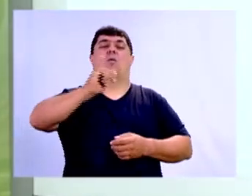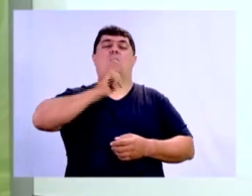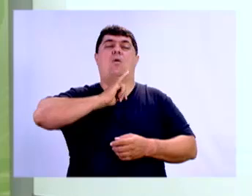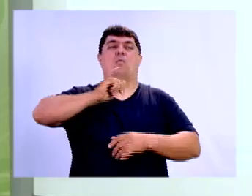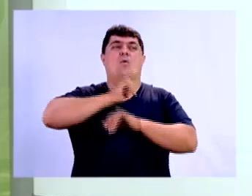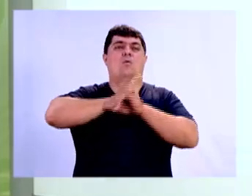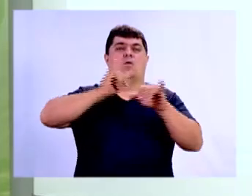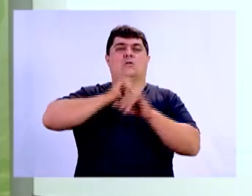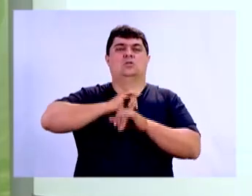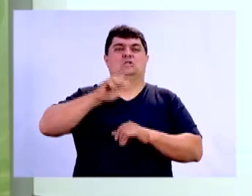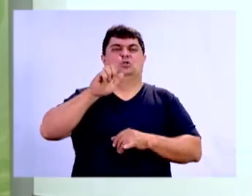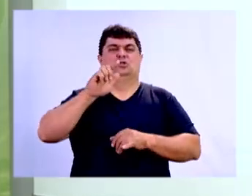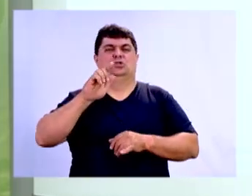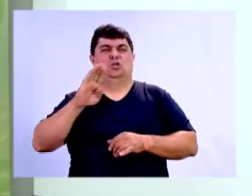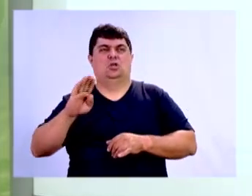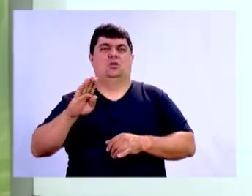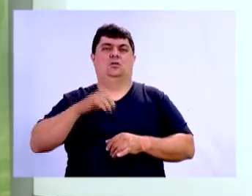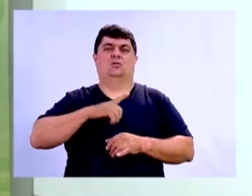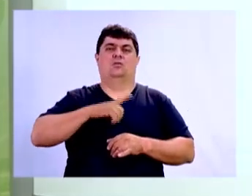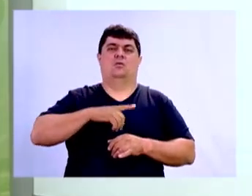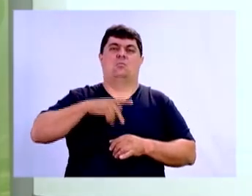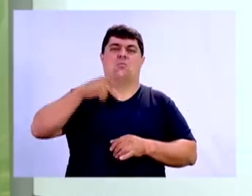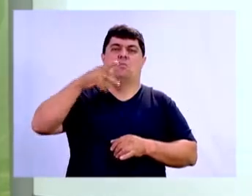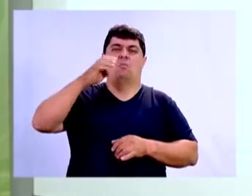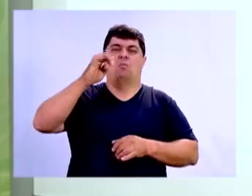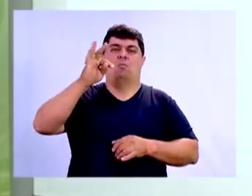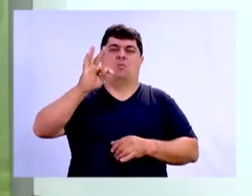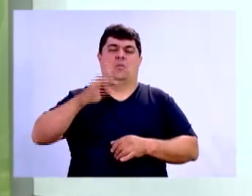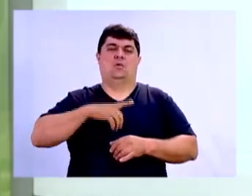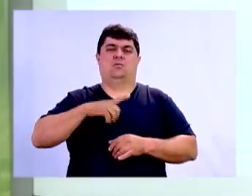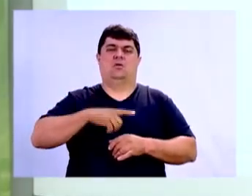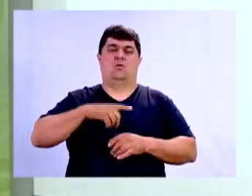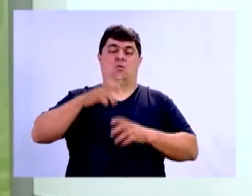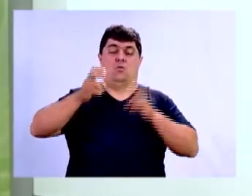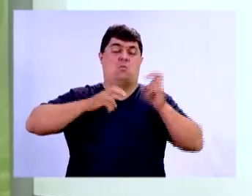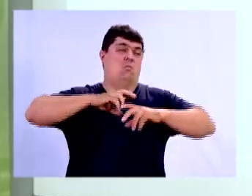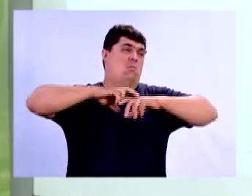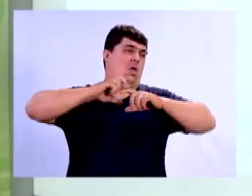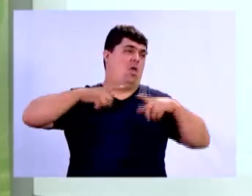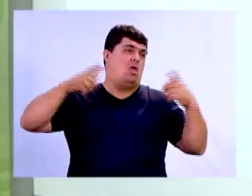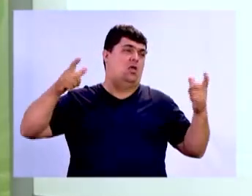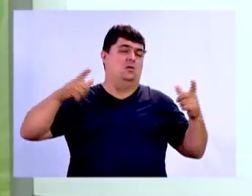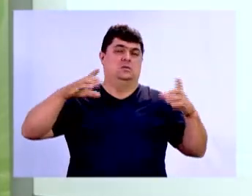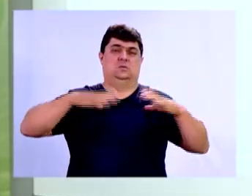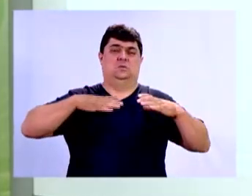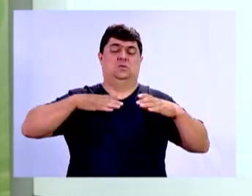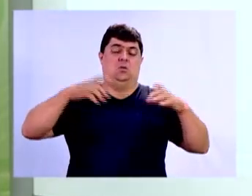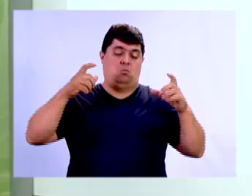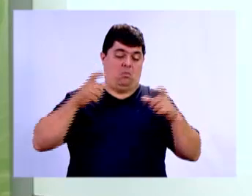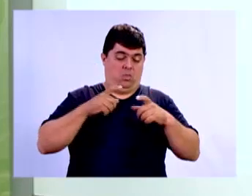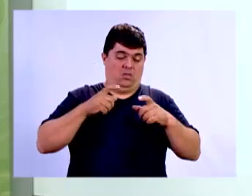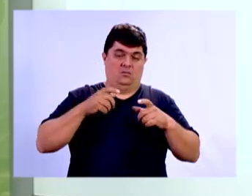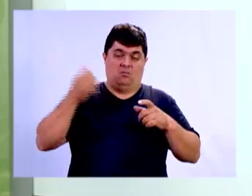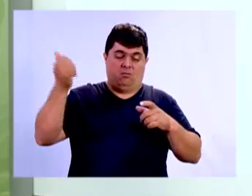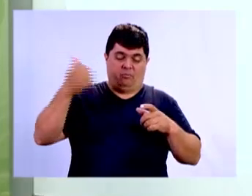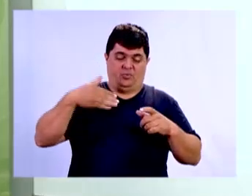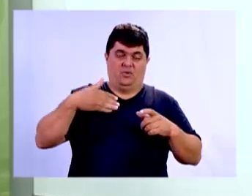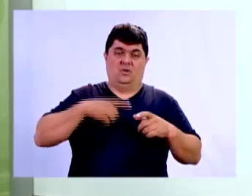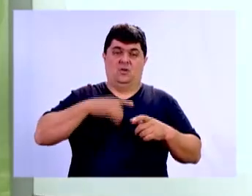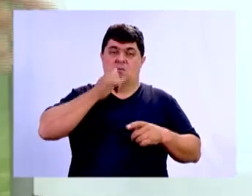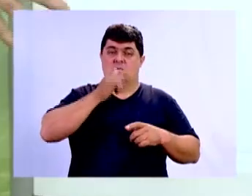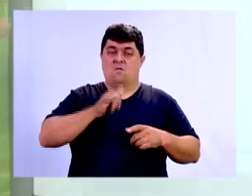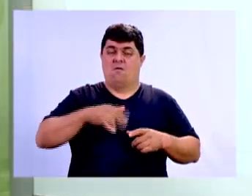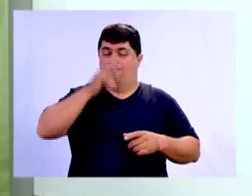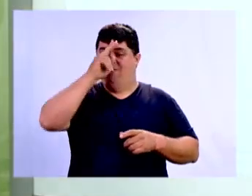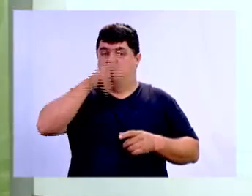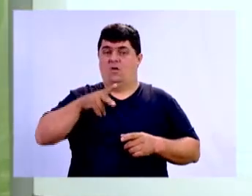de gigabytes, terabytes, a gente está falando de petabytes, a gente está falando de data centers aí, que são maiores que uma cidade, né? Que consomem mais energia do que uma